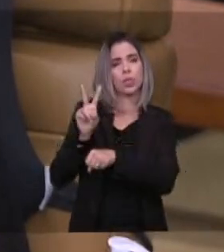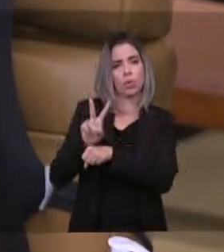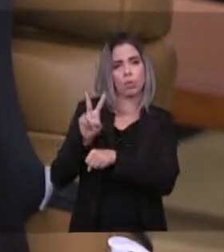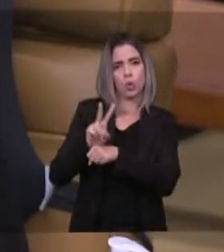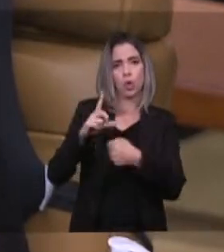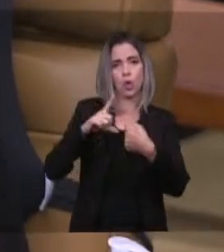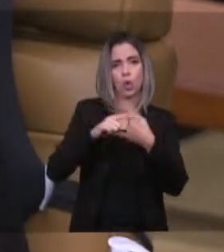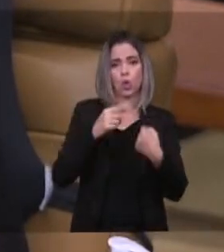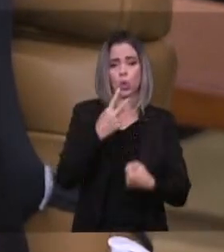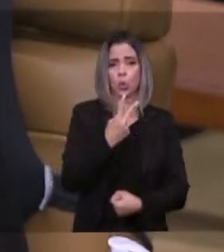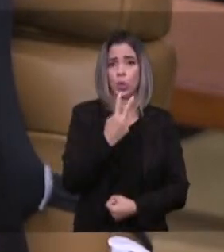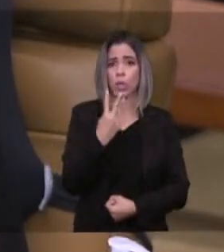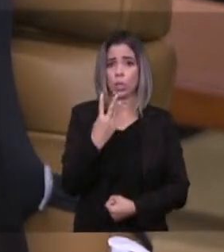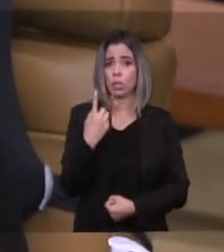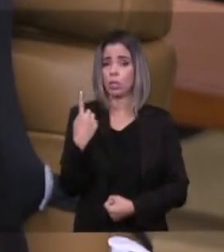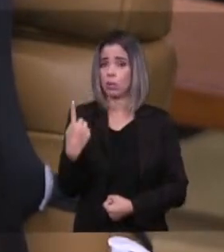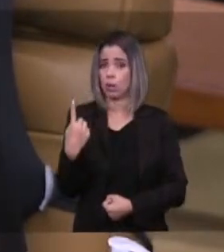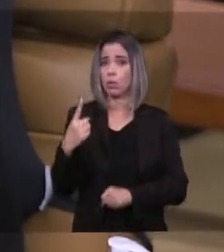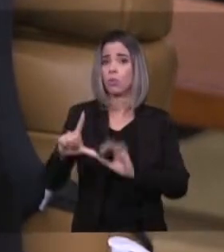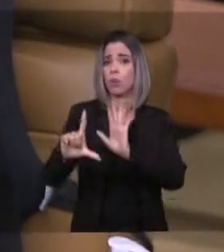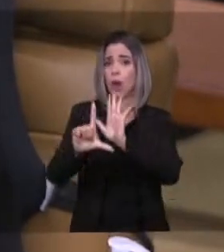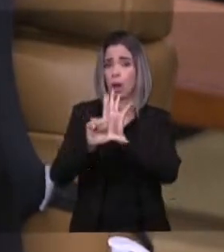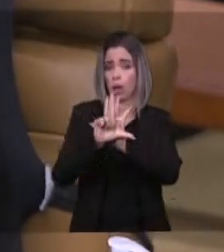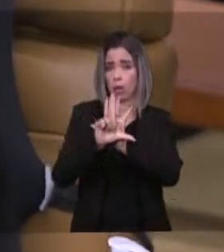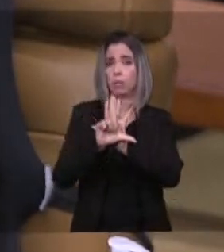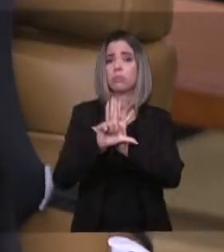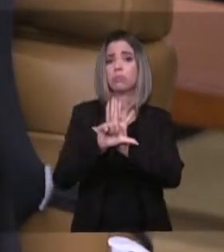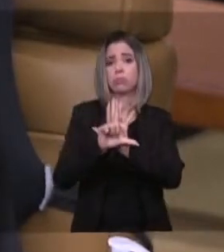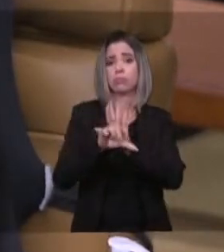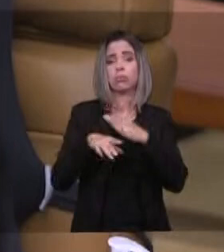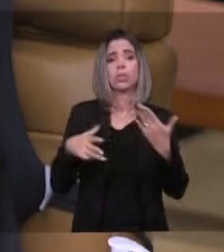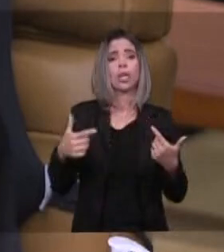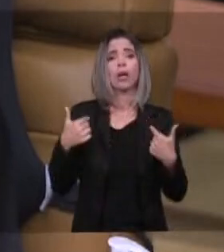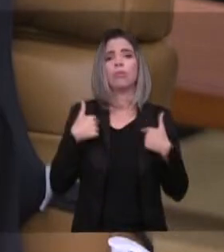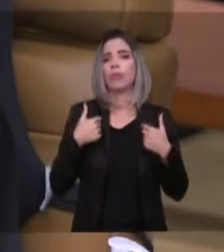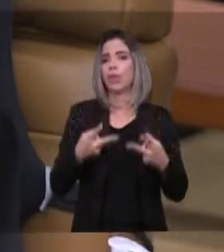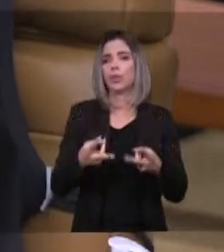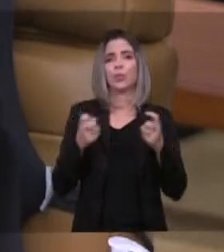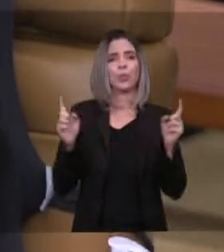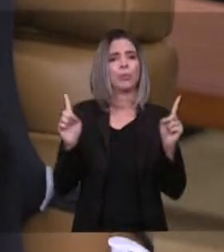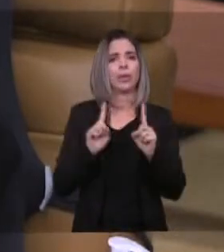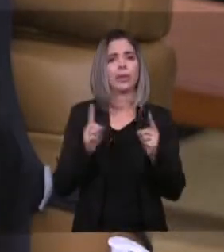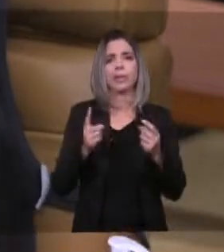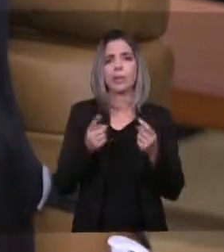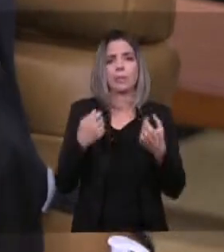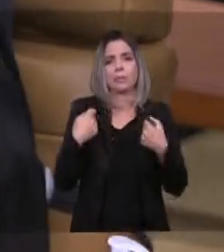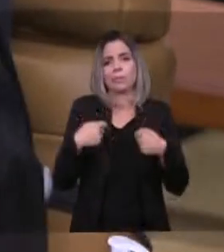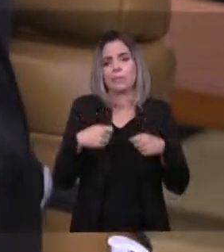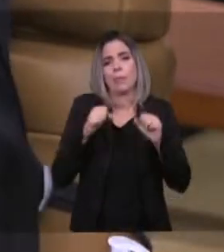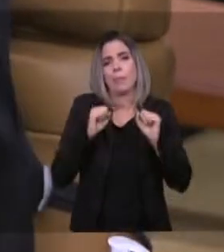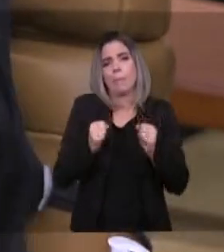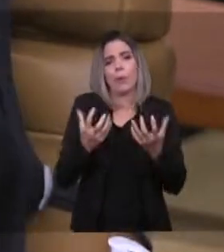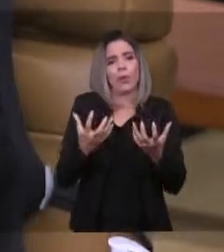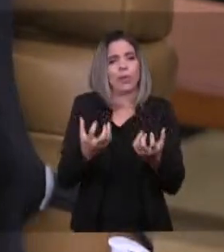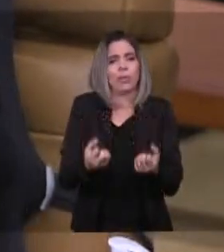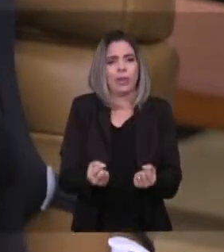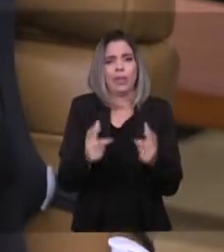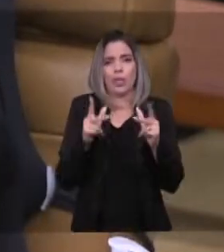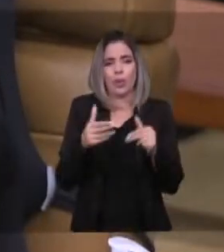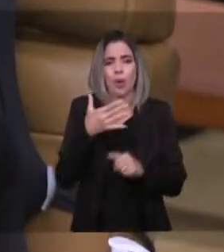artigo 231 da Lei Fundamental, não vejo como acolher, na pauta recurso extraordinário, tal como sugeridas,